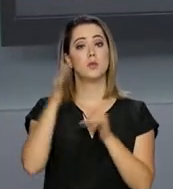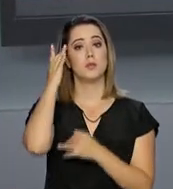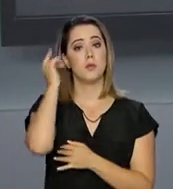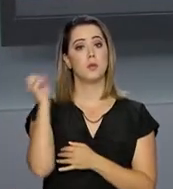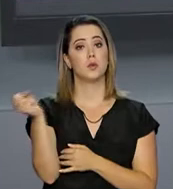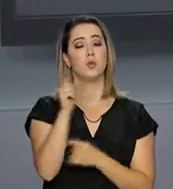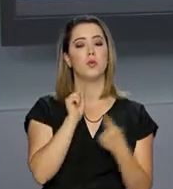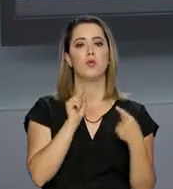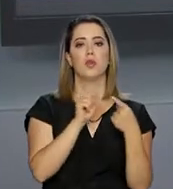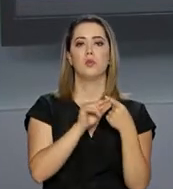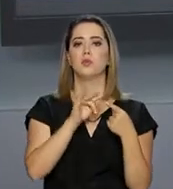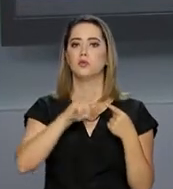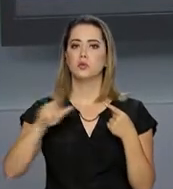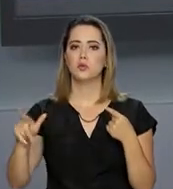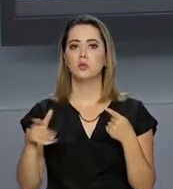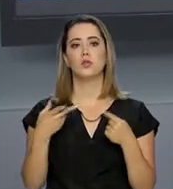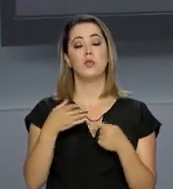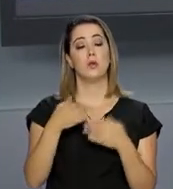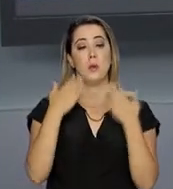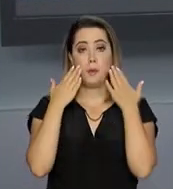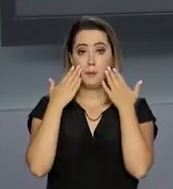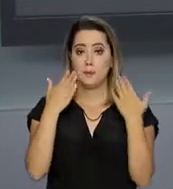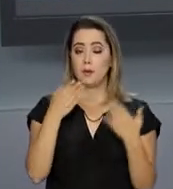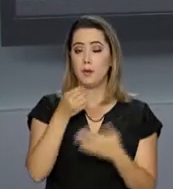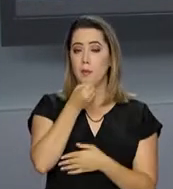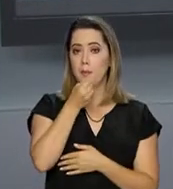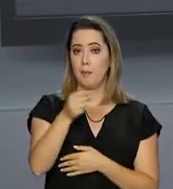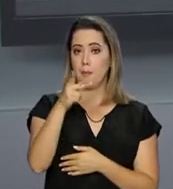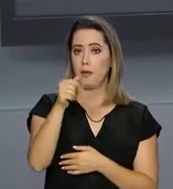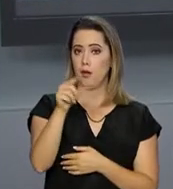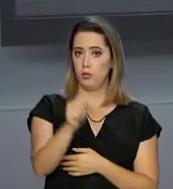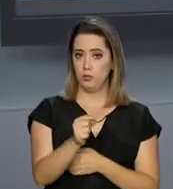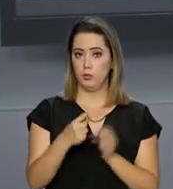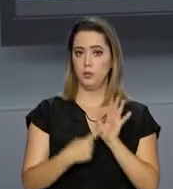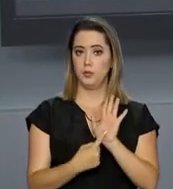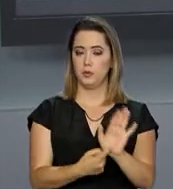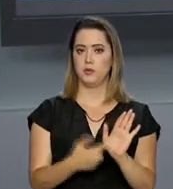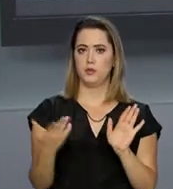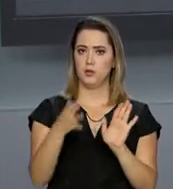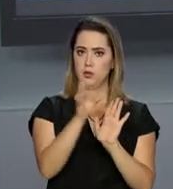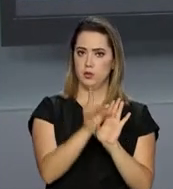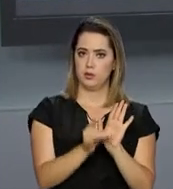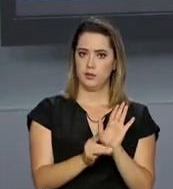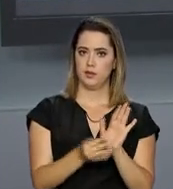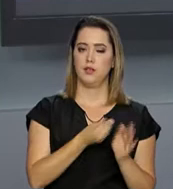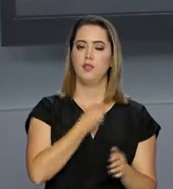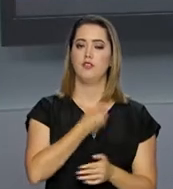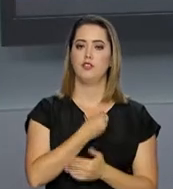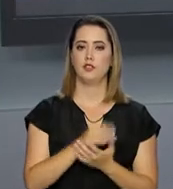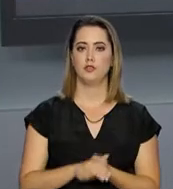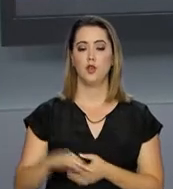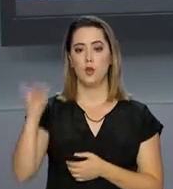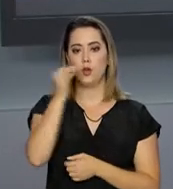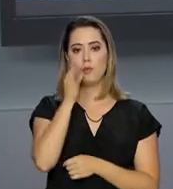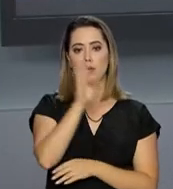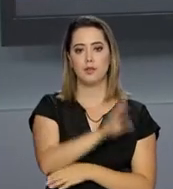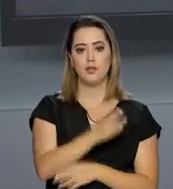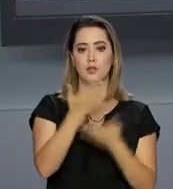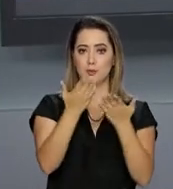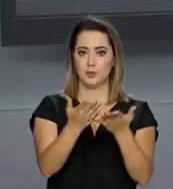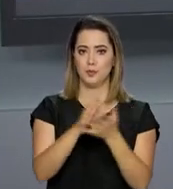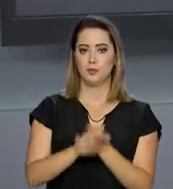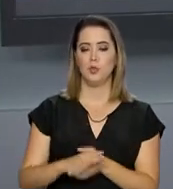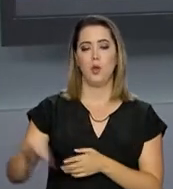meta fiscal o repórter paulo la sálvia tem as informações ao vivo pra gente olá paulo boa tarde pra você